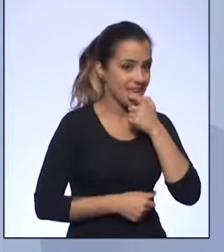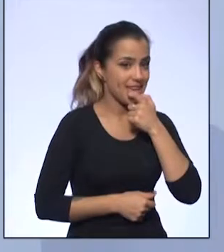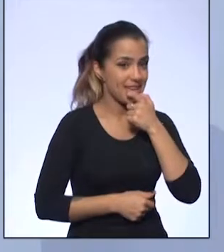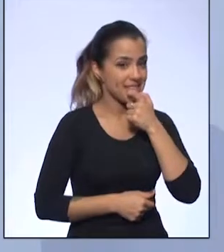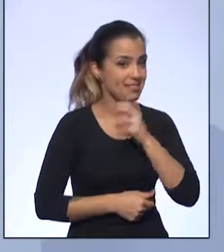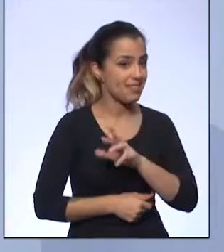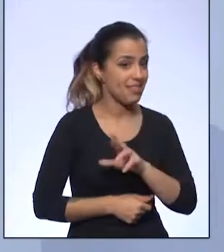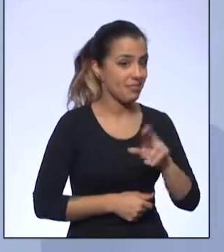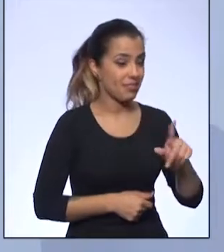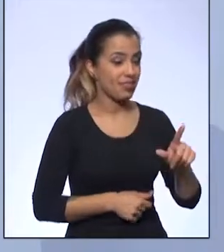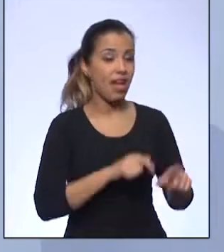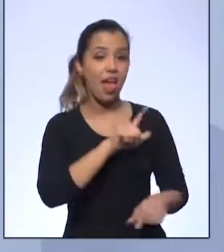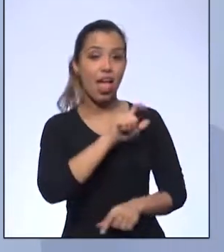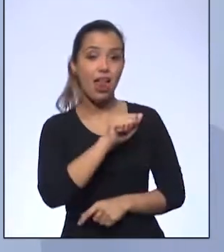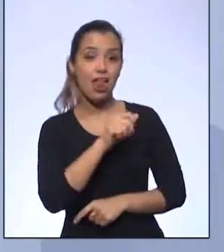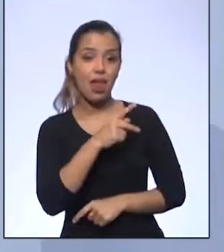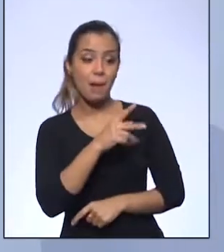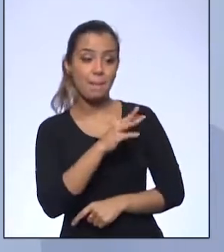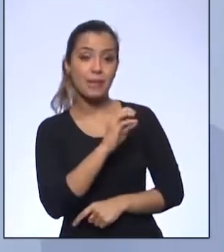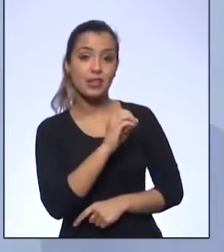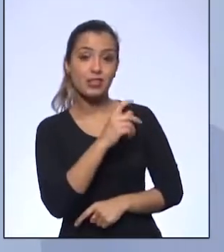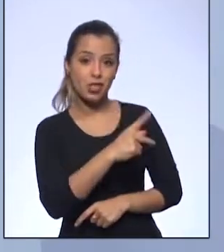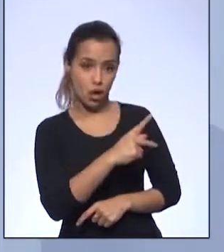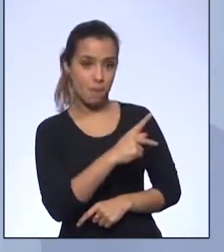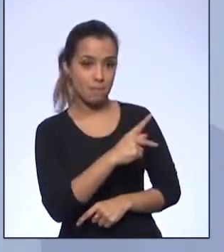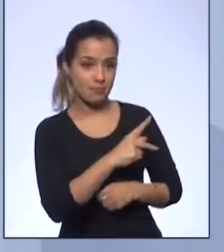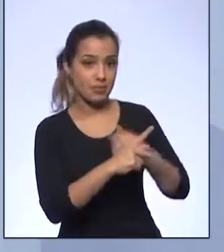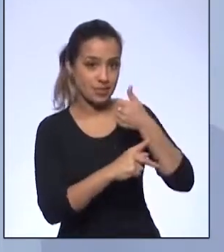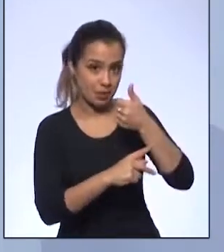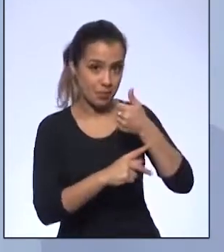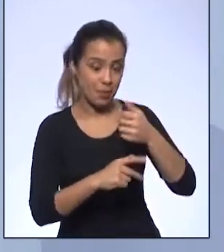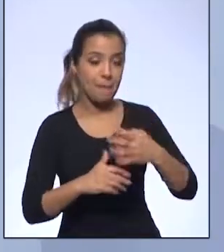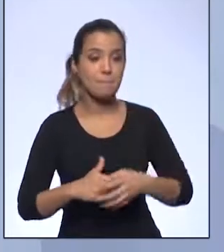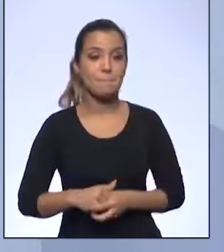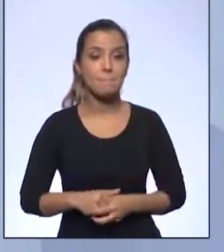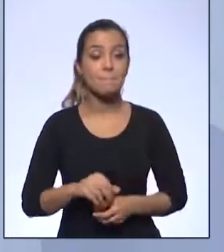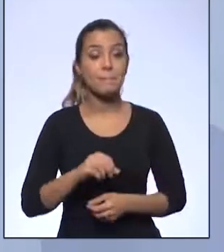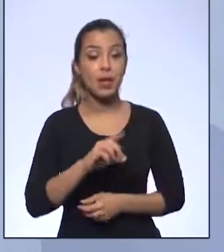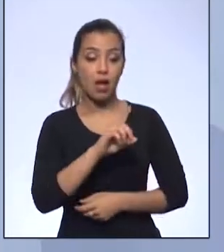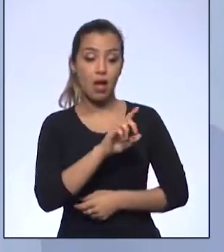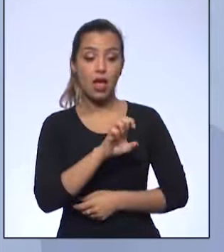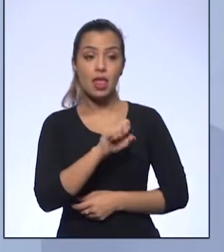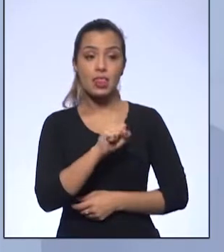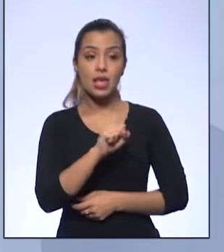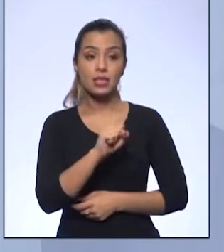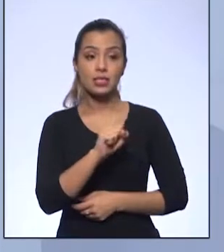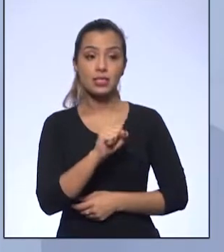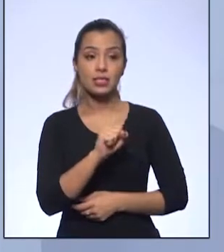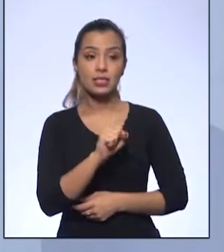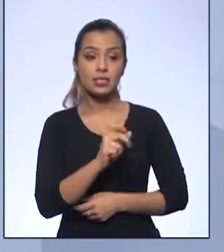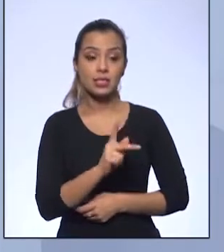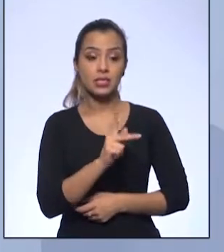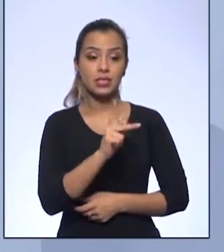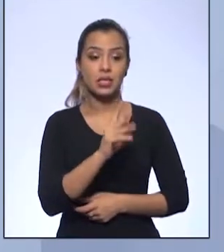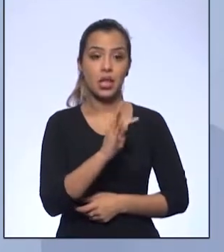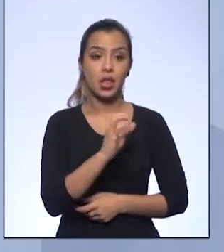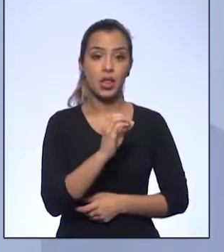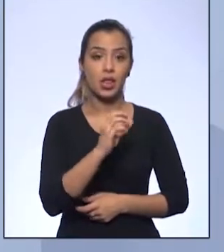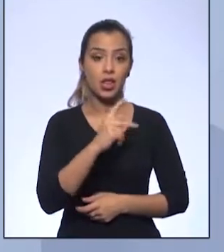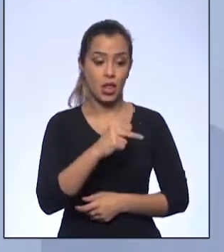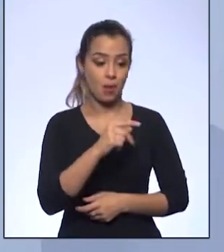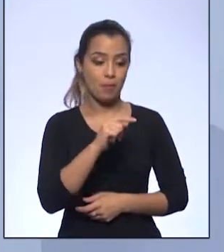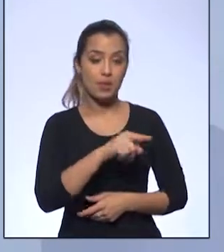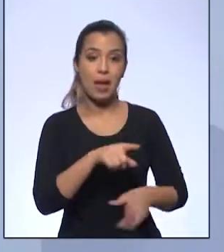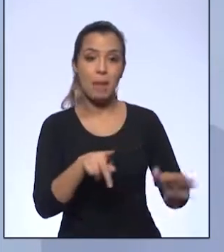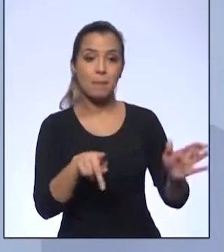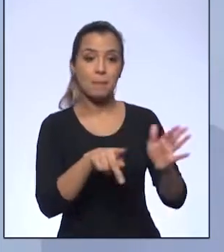você põe ele no seu colo, teoricamente, né? O desktop é aquele computador de mesa, aquele computador mais